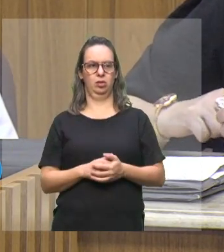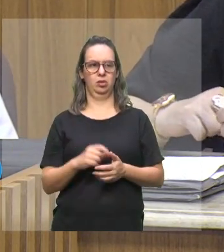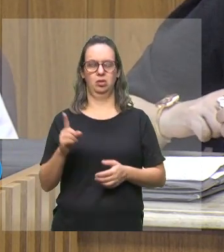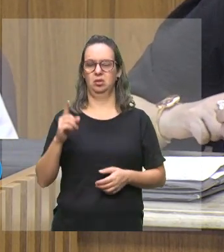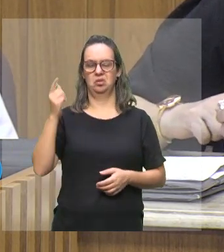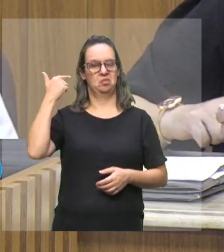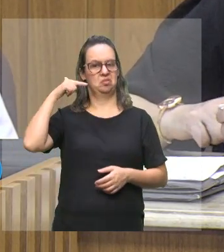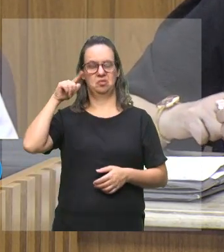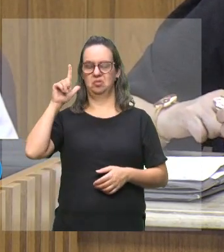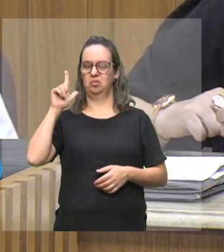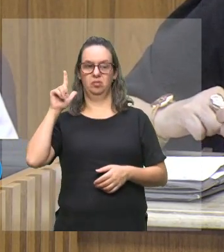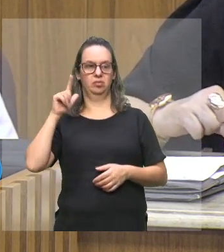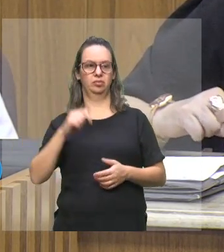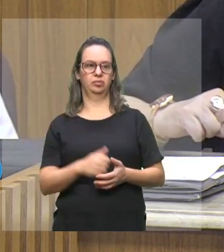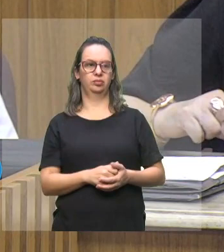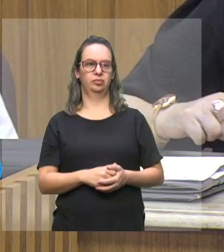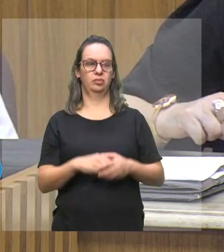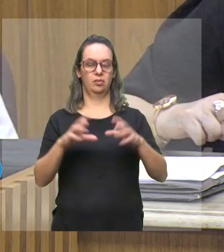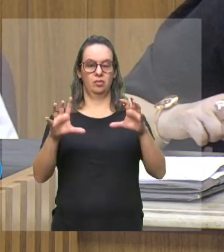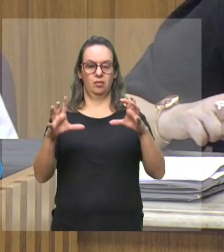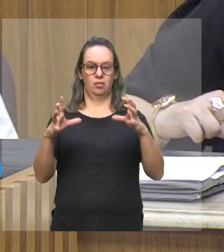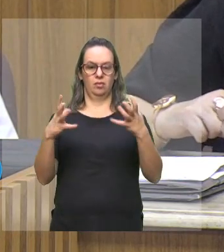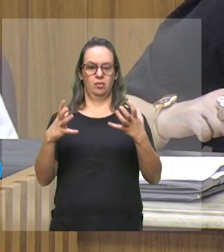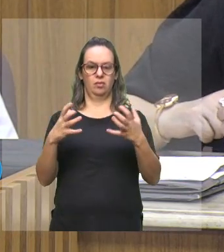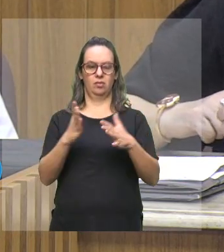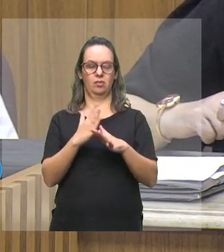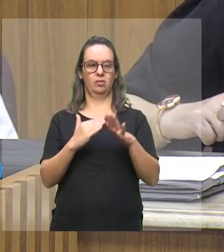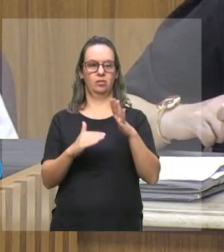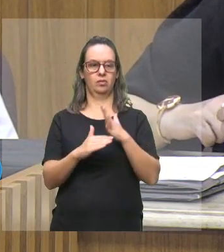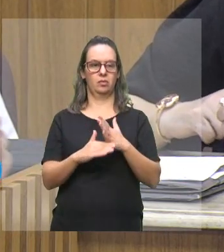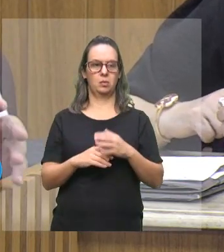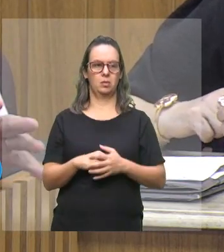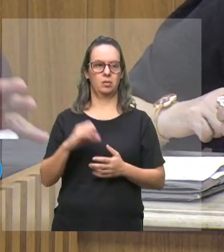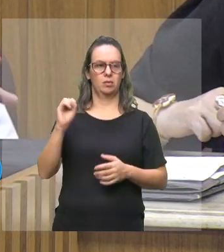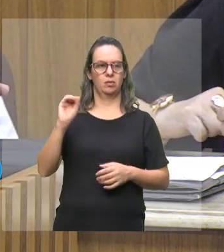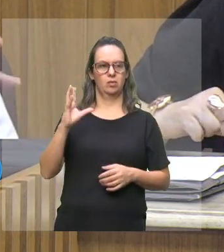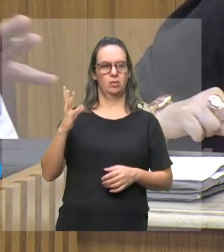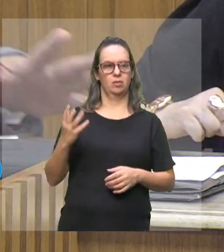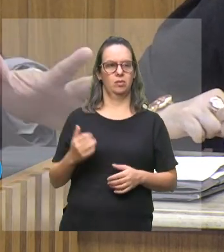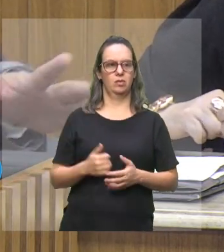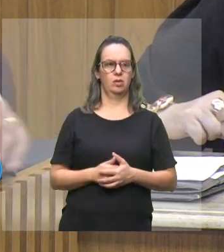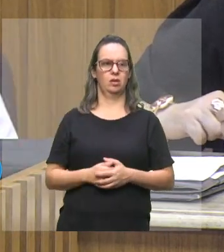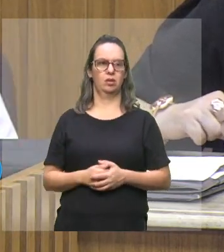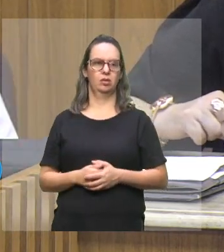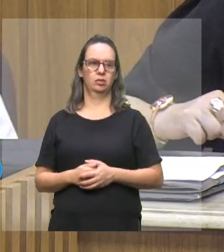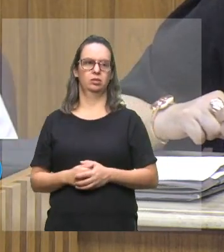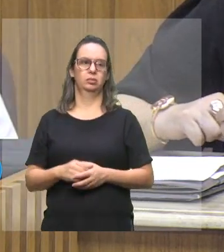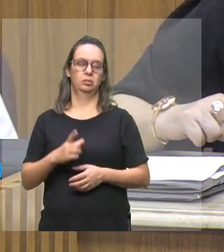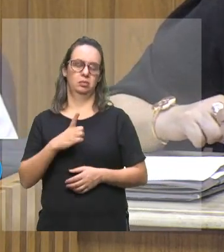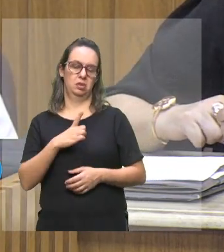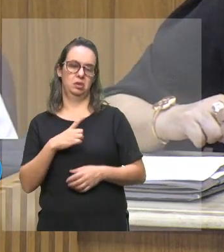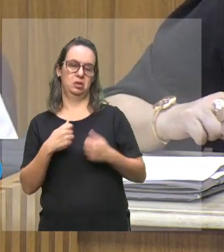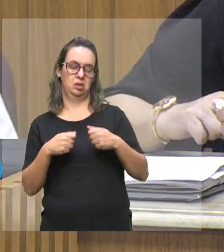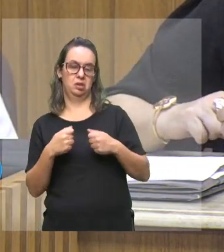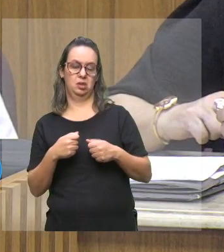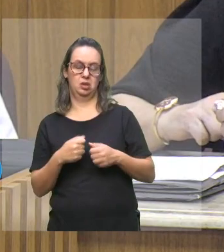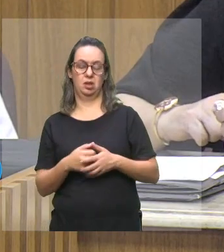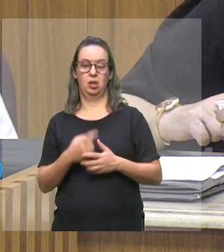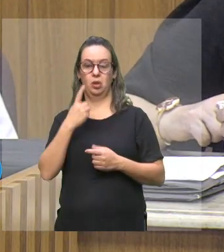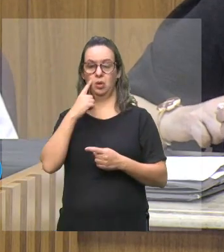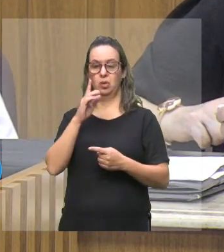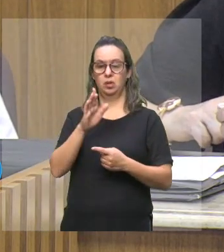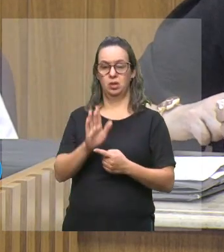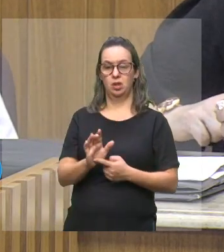consegue, não é, atender tudo o que acontece. Não é? Ora o cobertor fica curto de um lado, ora de outro. Mas a gente